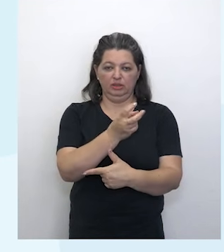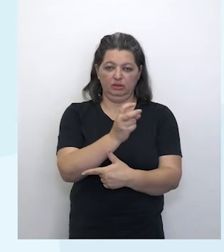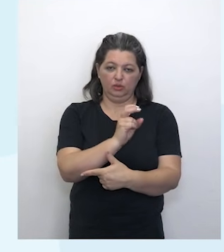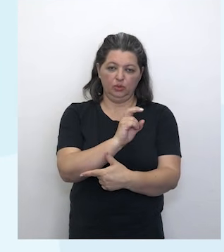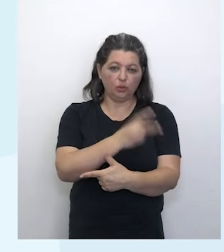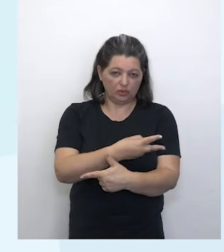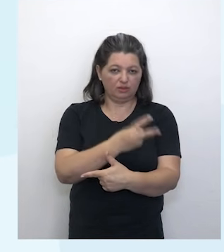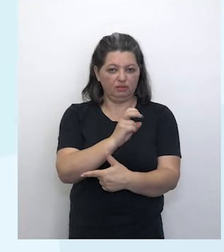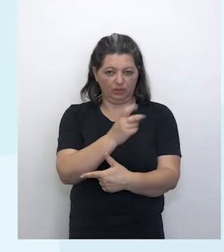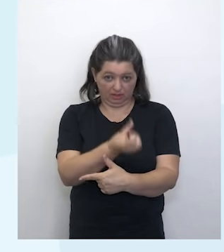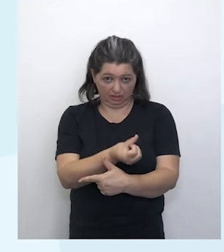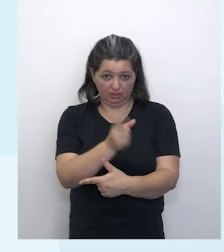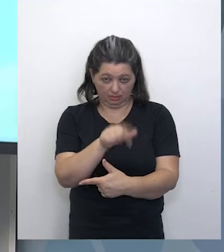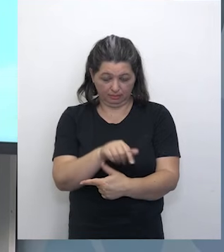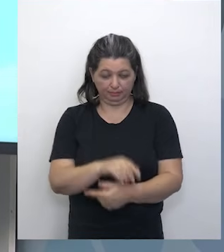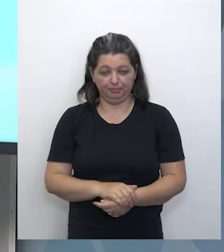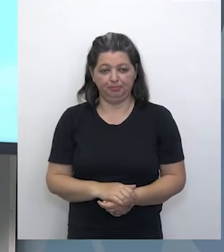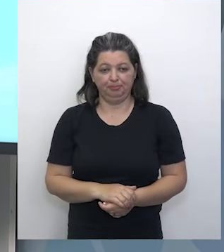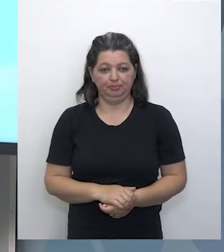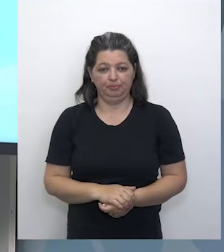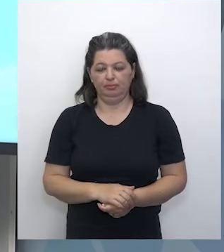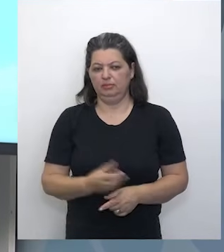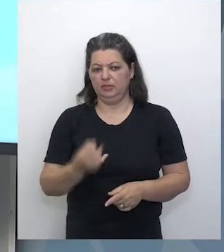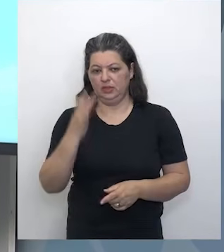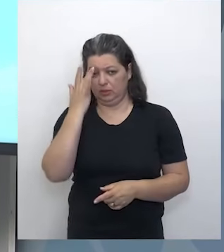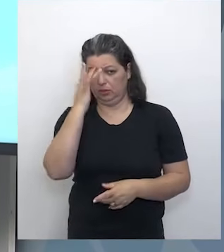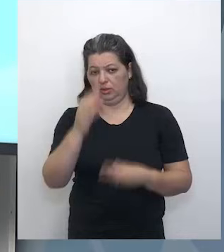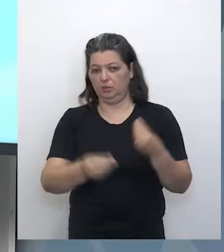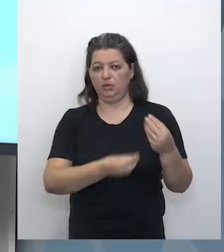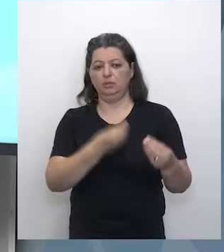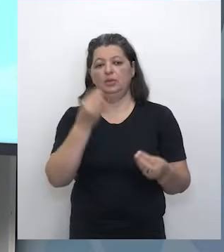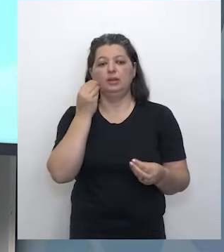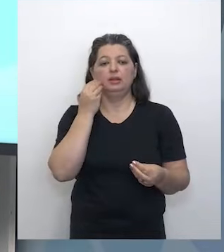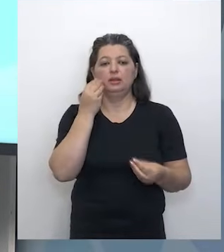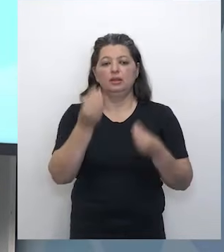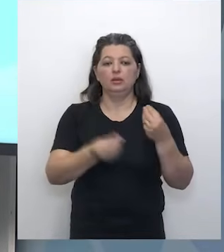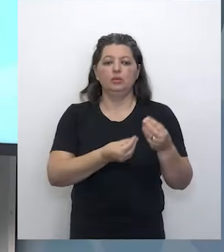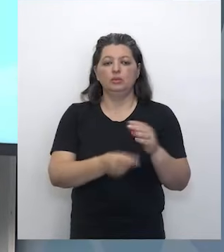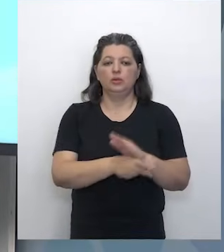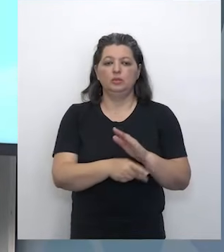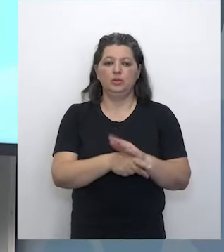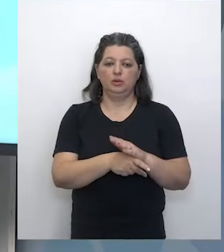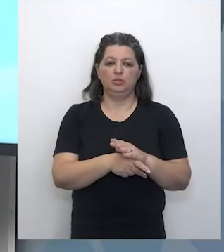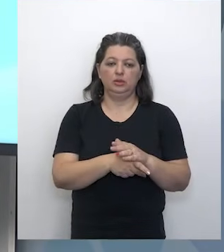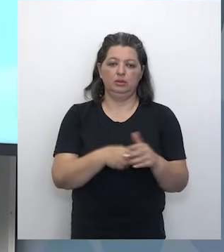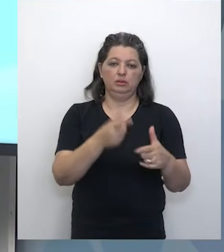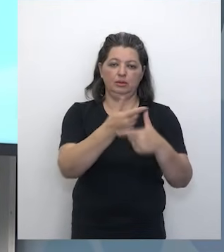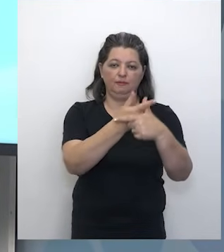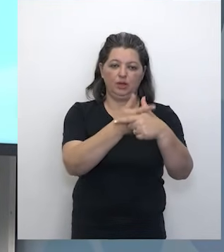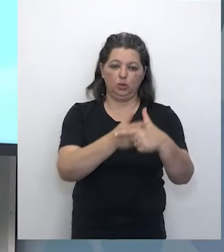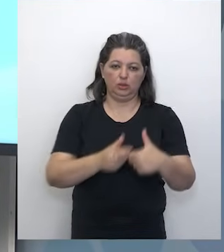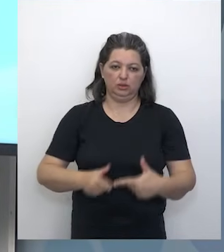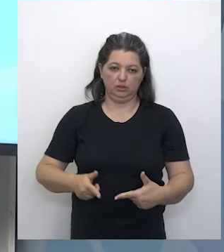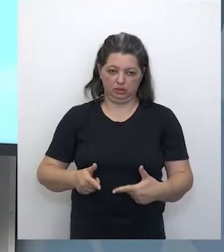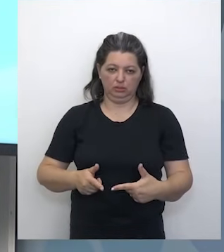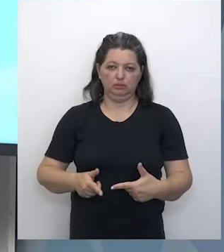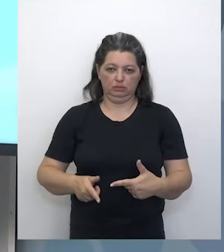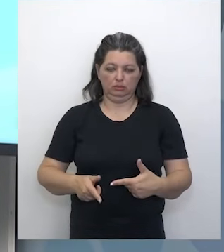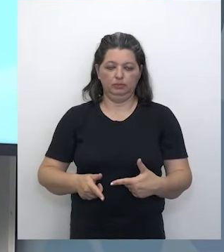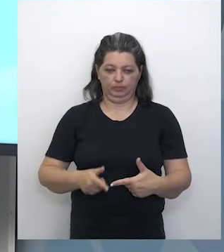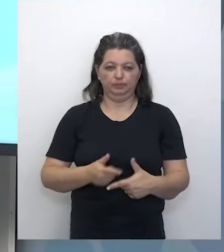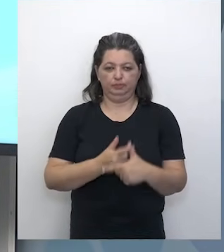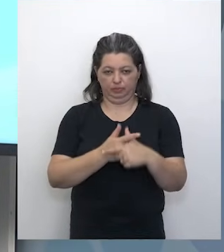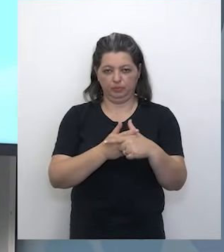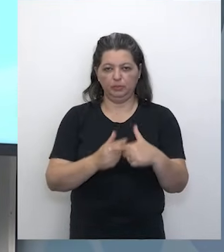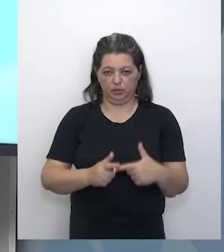que dá 256. Quando a gente não sabe, a gente vai tentar escrever essas potências usando fatoração, usando a decomposição em